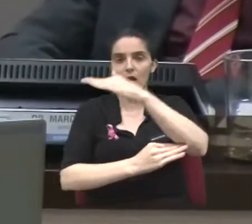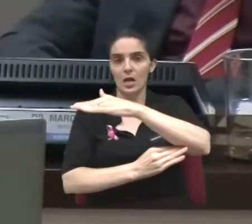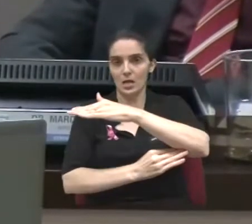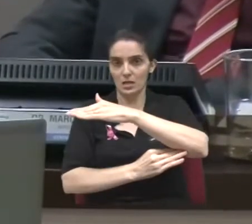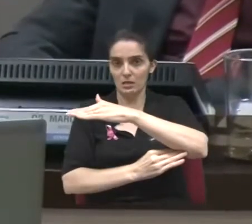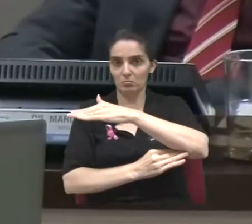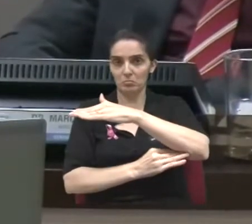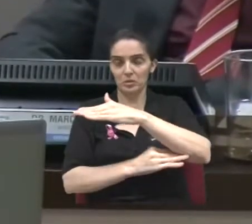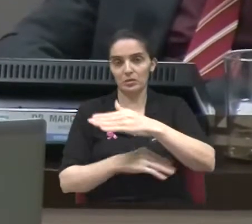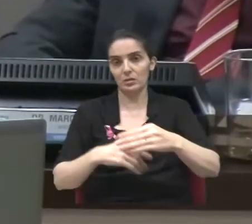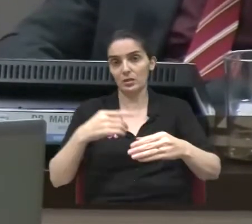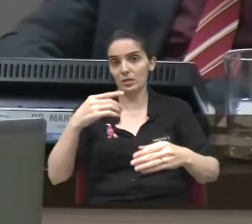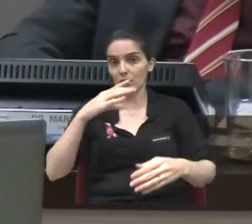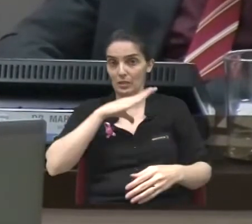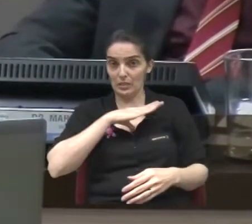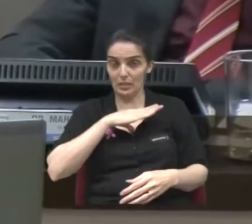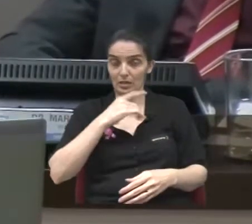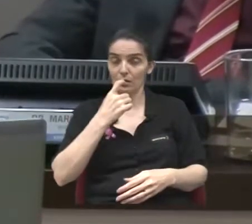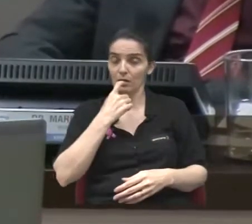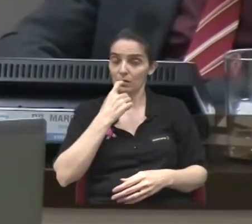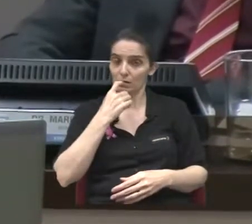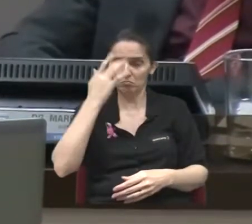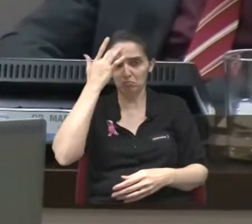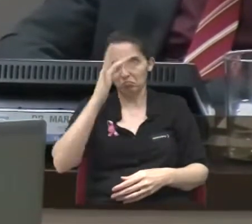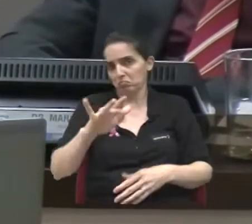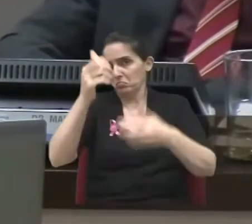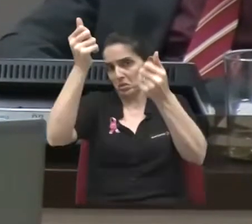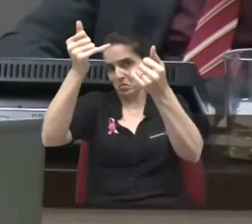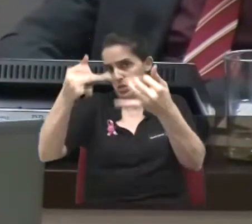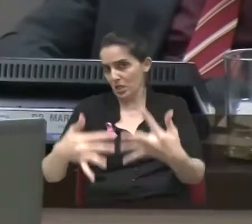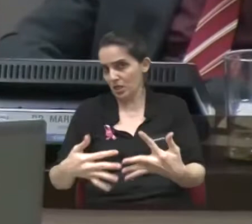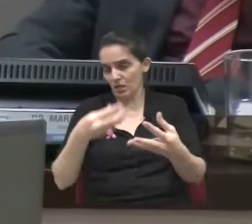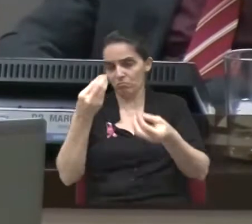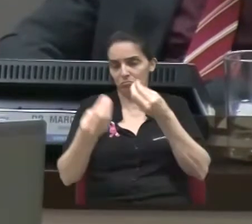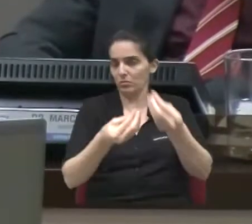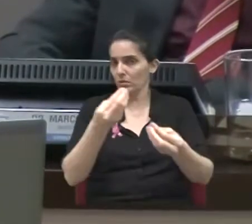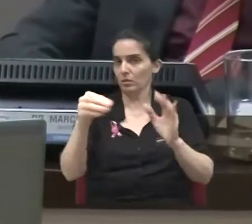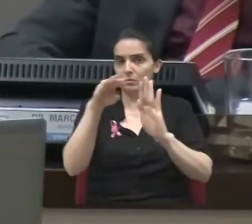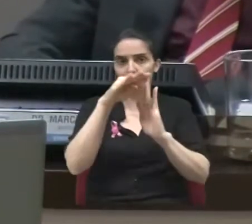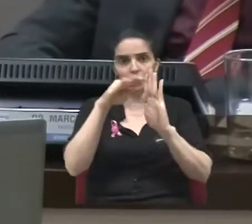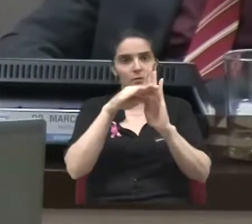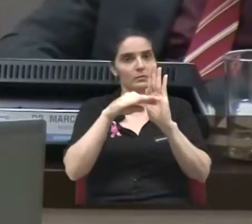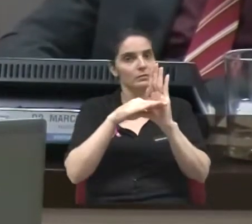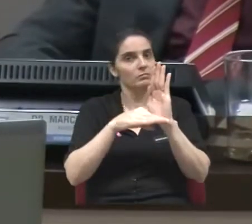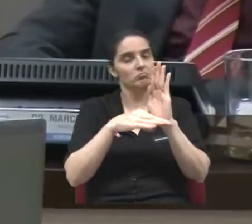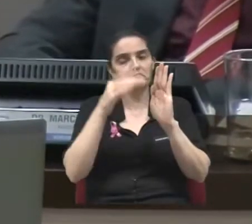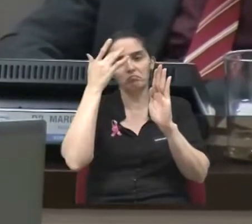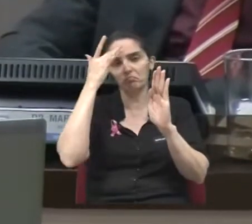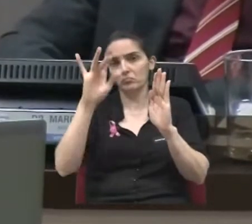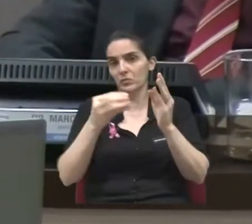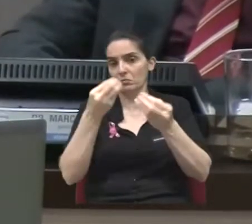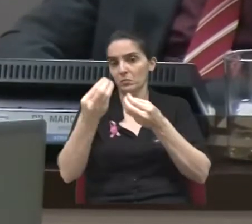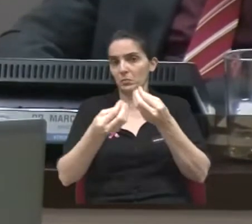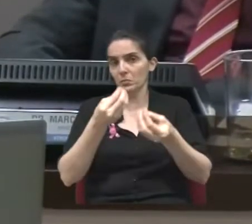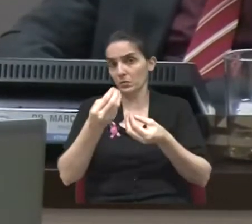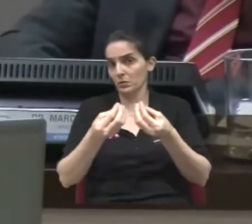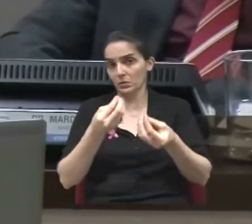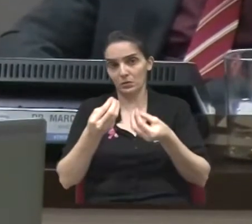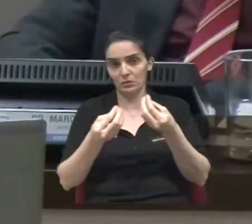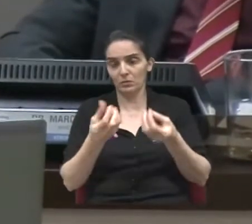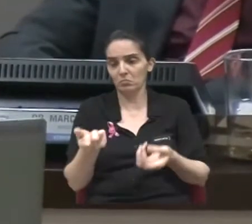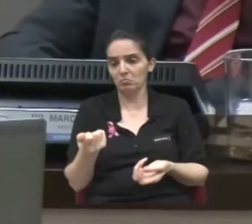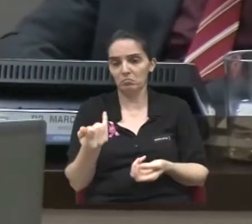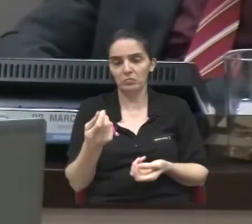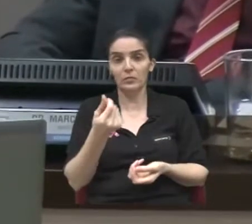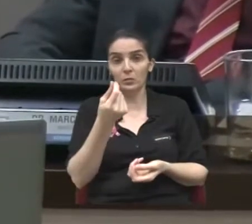a contento como em si o projeto, né? e como funcionaria na questão de custo, como foi.